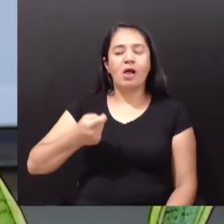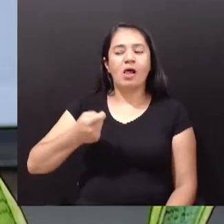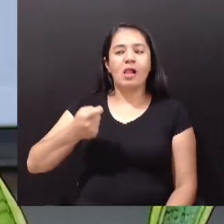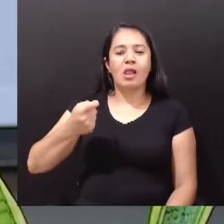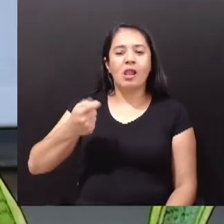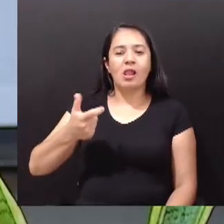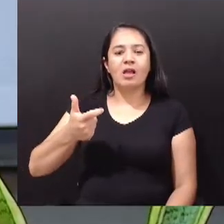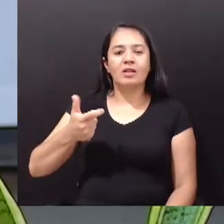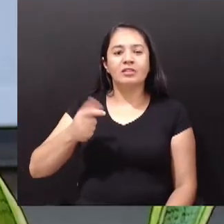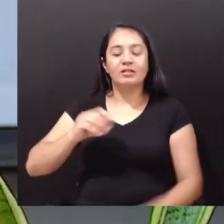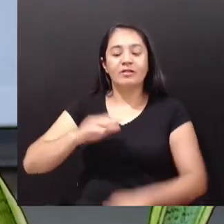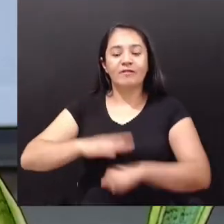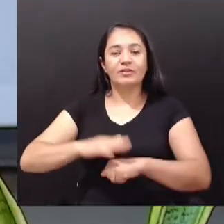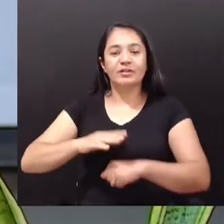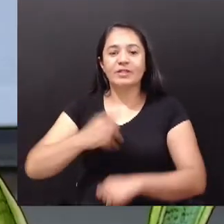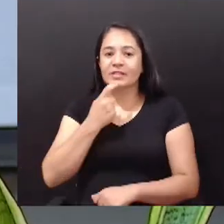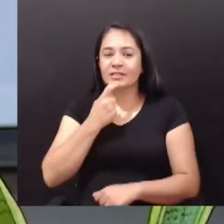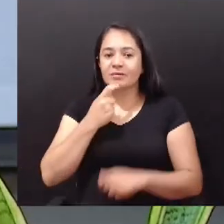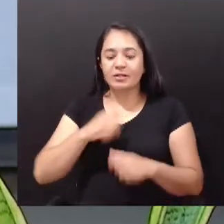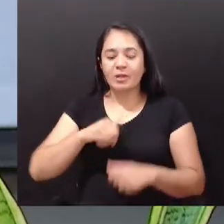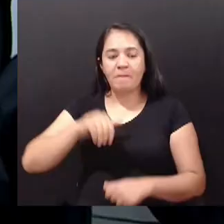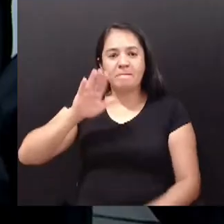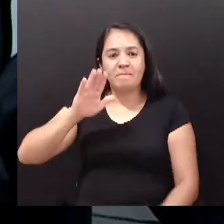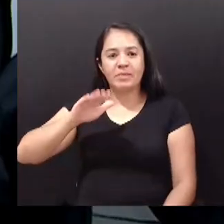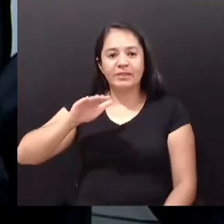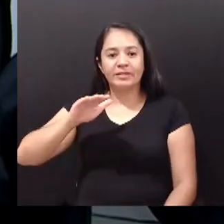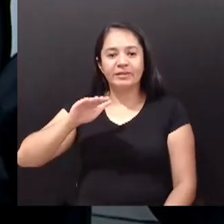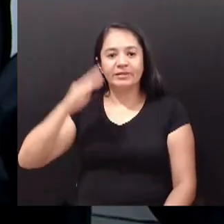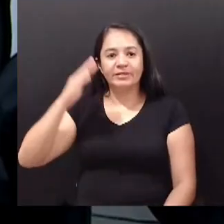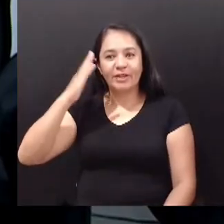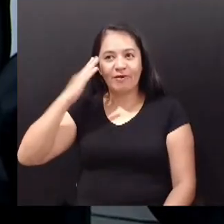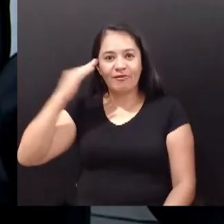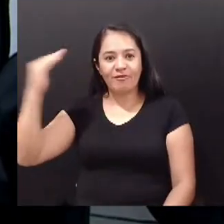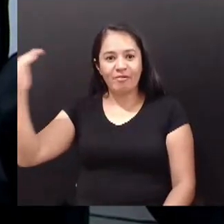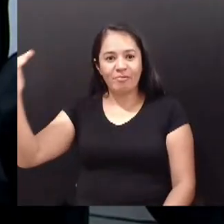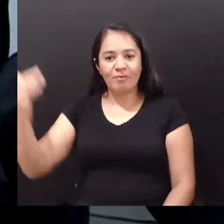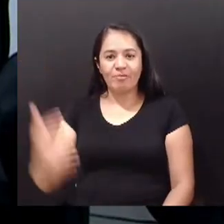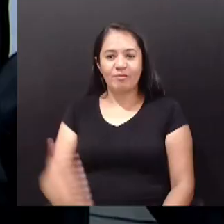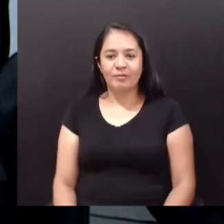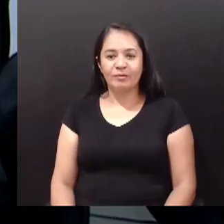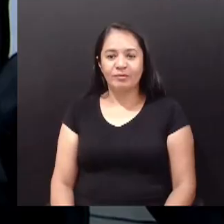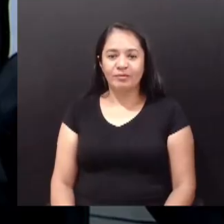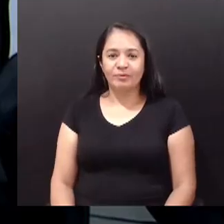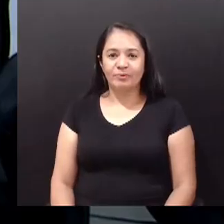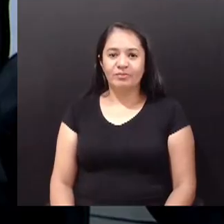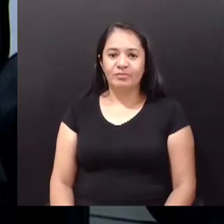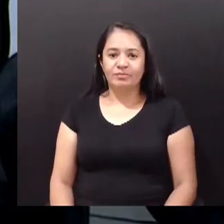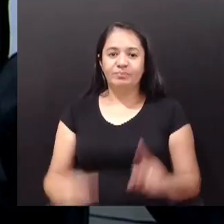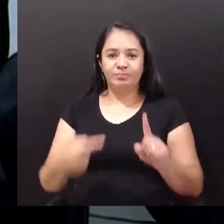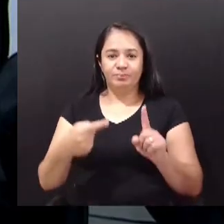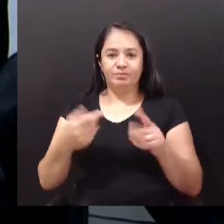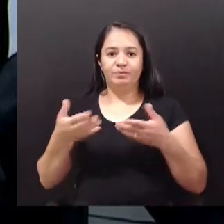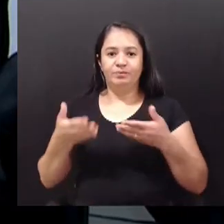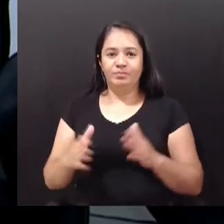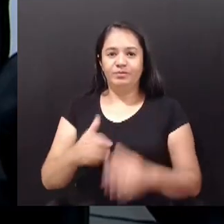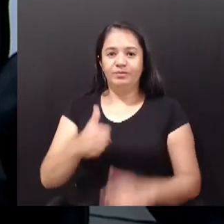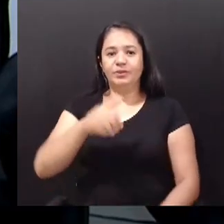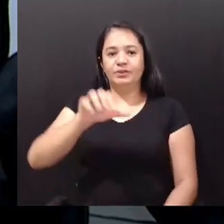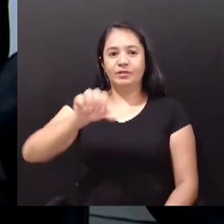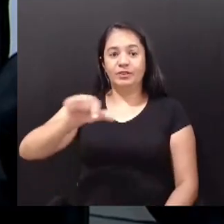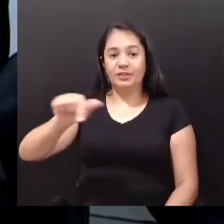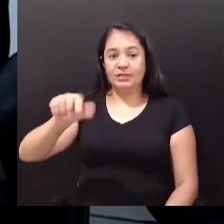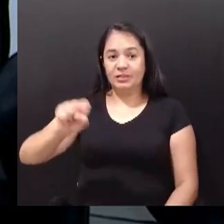de Campinas fique cada vez mais conhecida. O homenageado, que nasceu em 1978 em